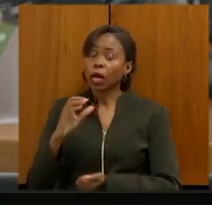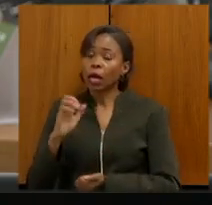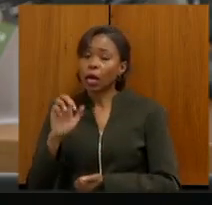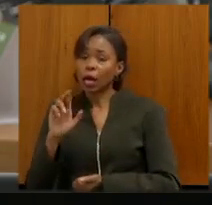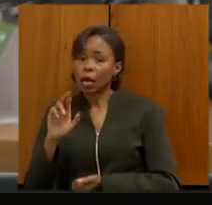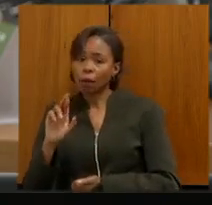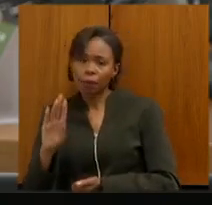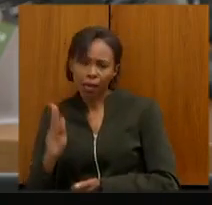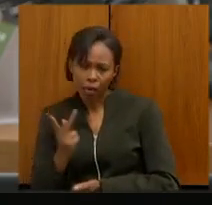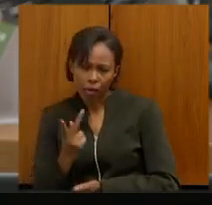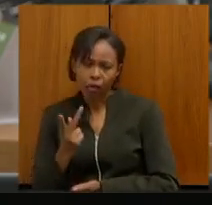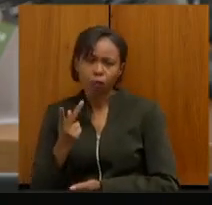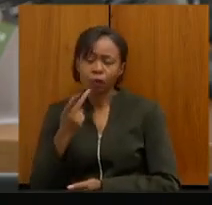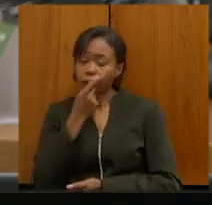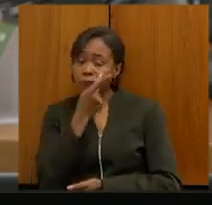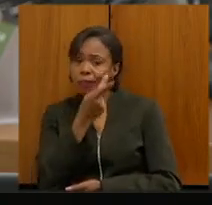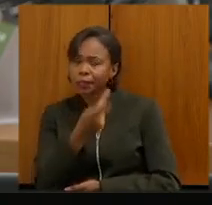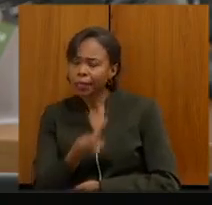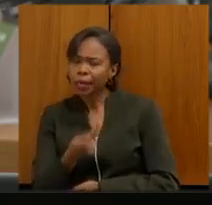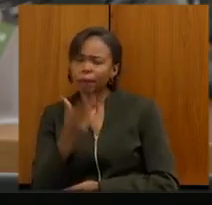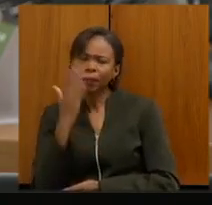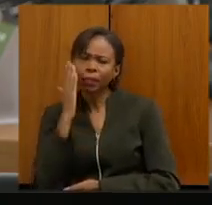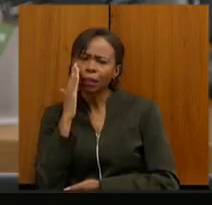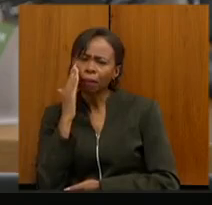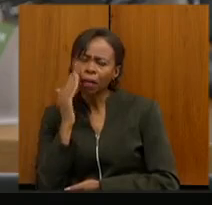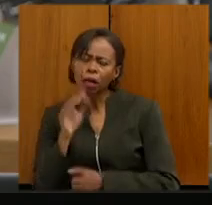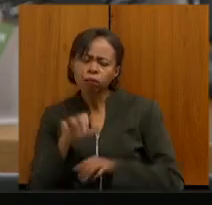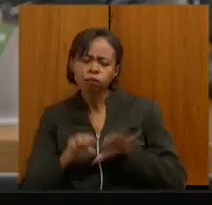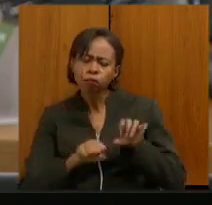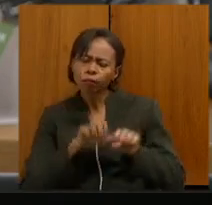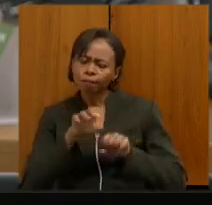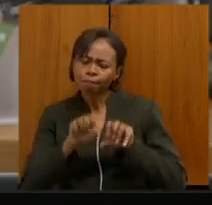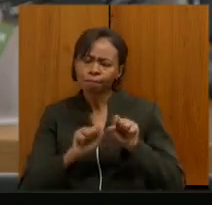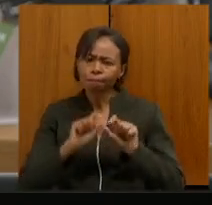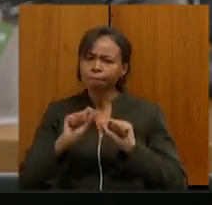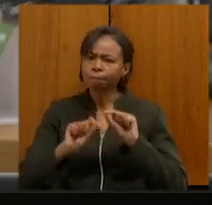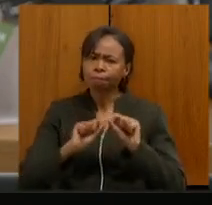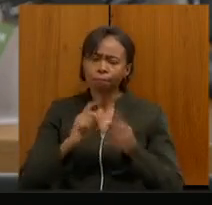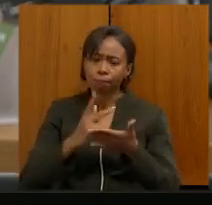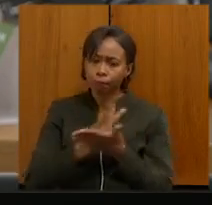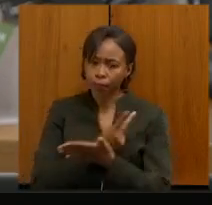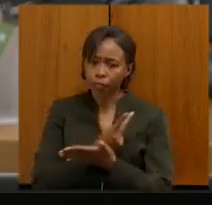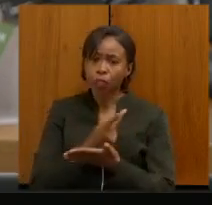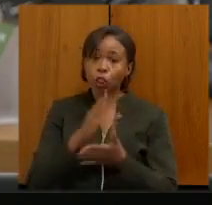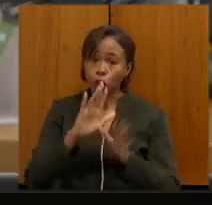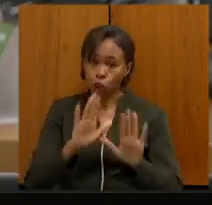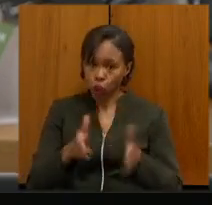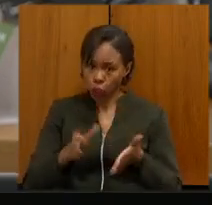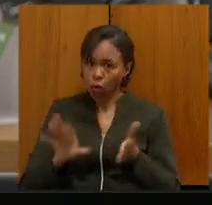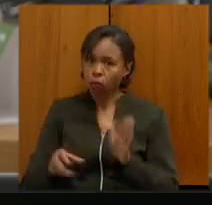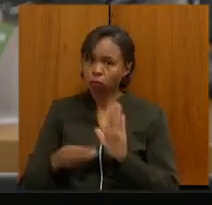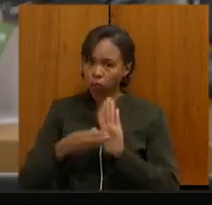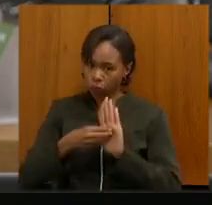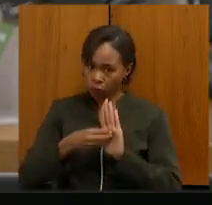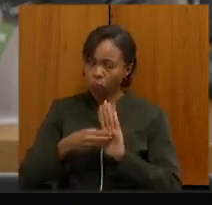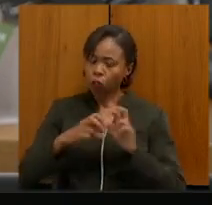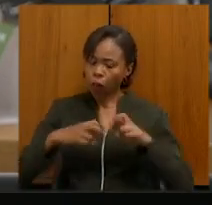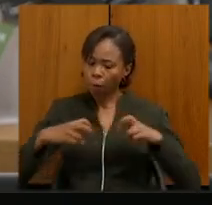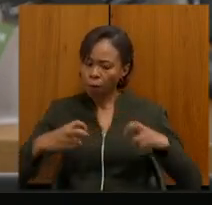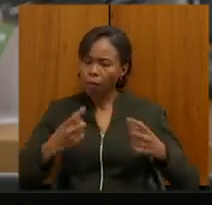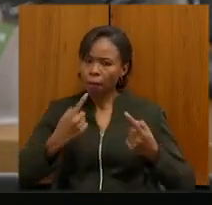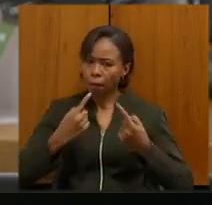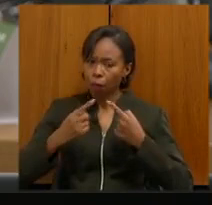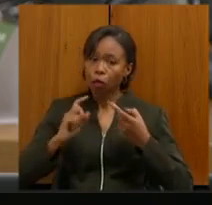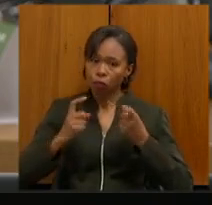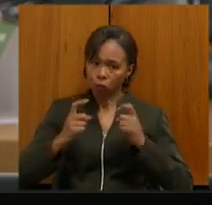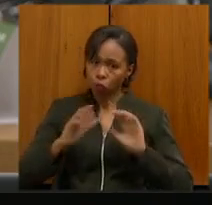visita entender melhor o caso e esse caso agora né foi incluído pela mesa já teve reuniões do caso mas